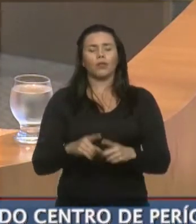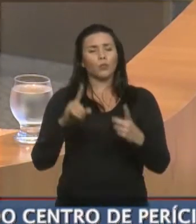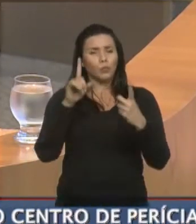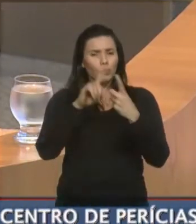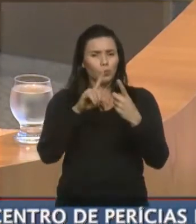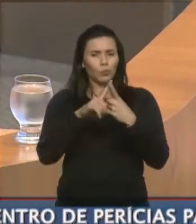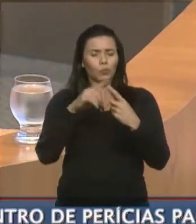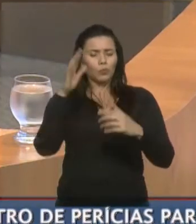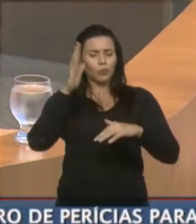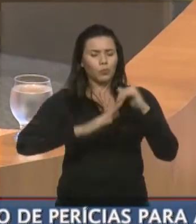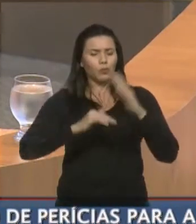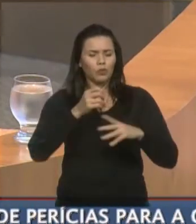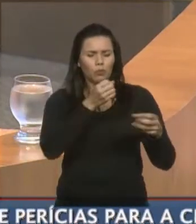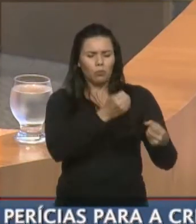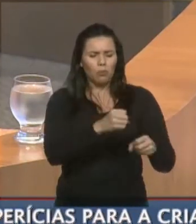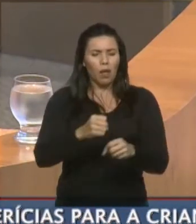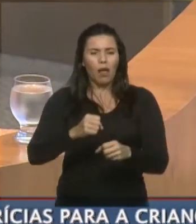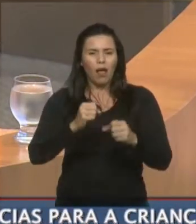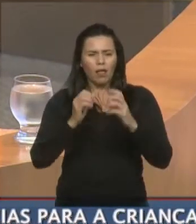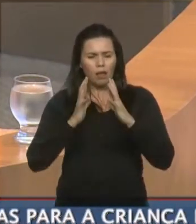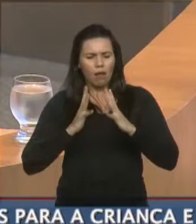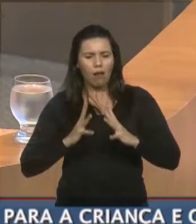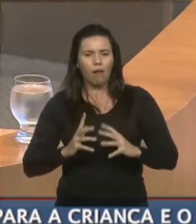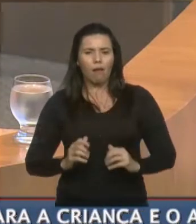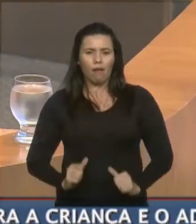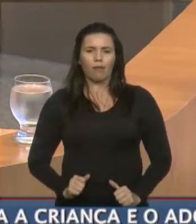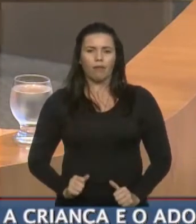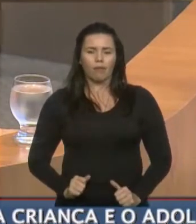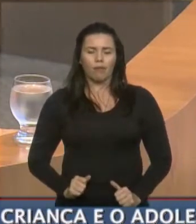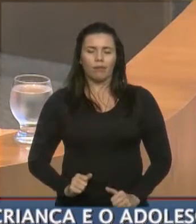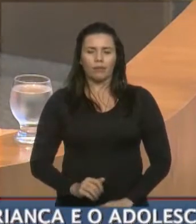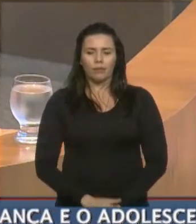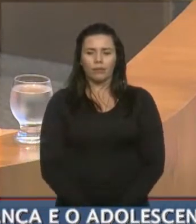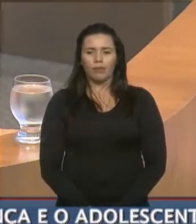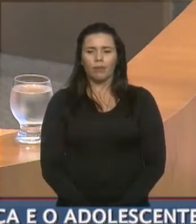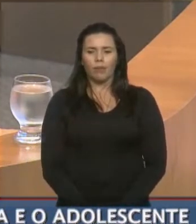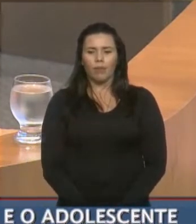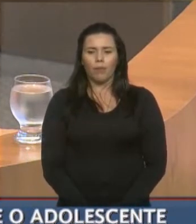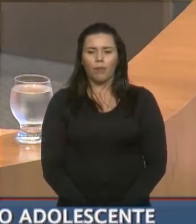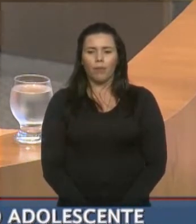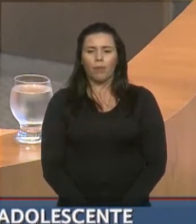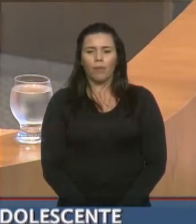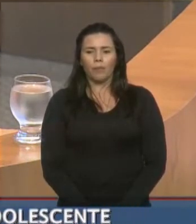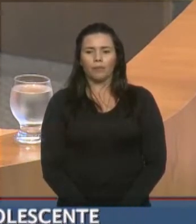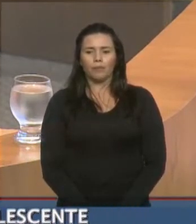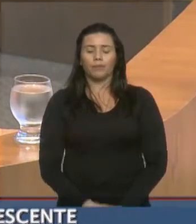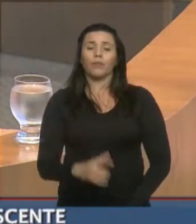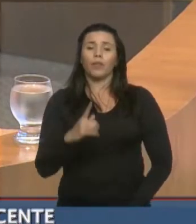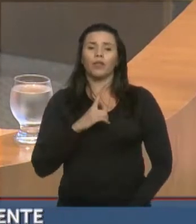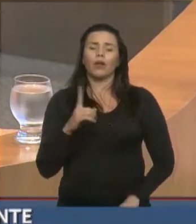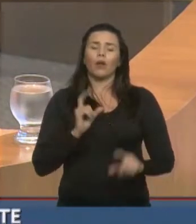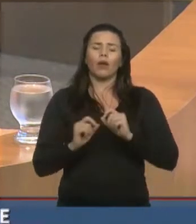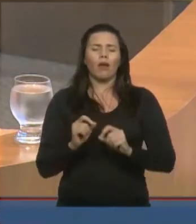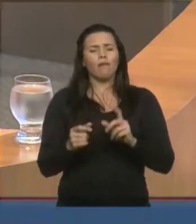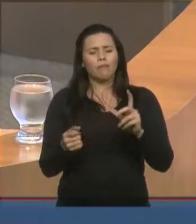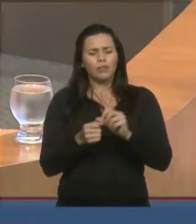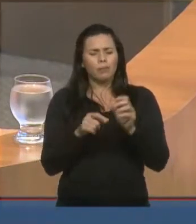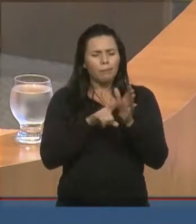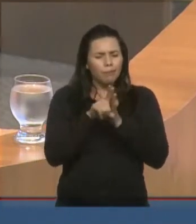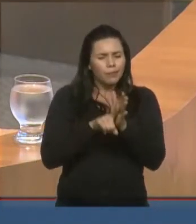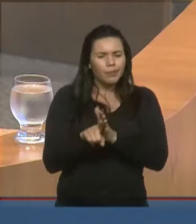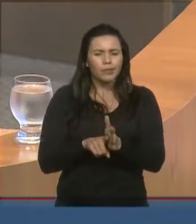CPTCA. O CPTCA tem como escopo de atuação a realização de perícias técnicas